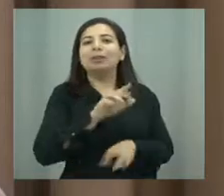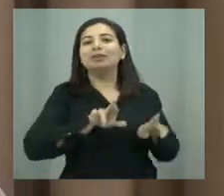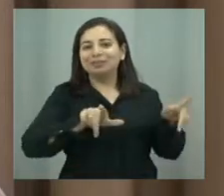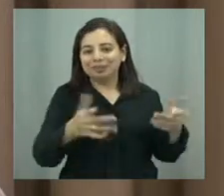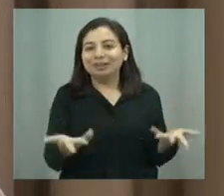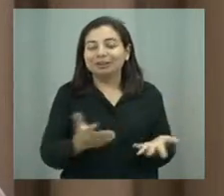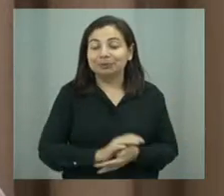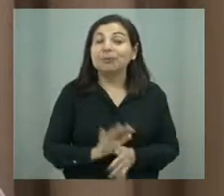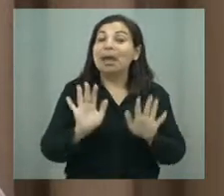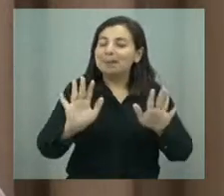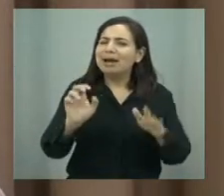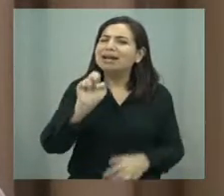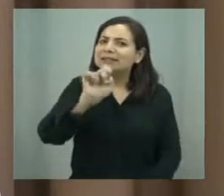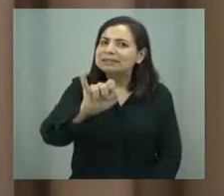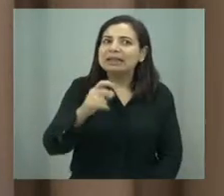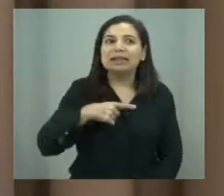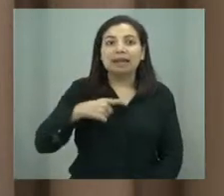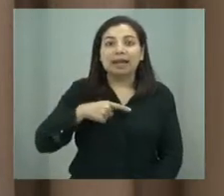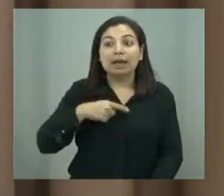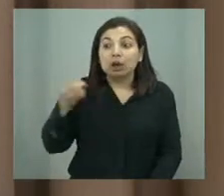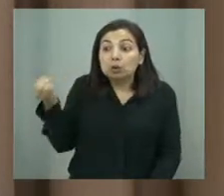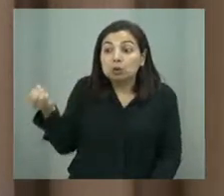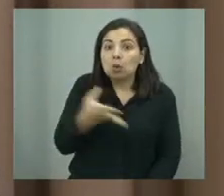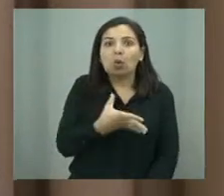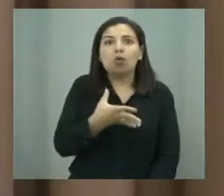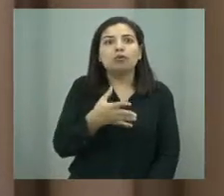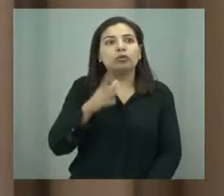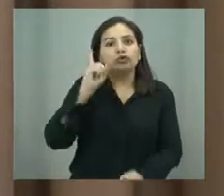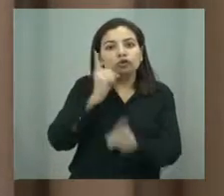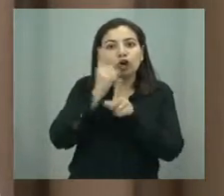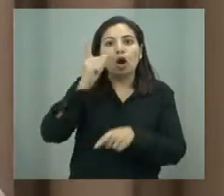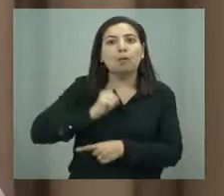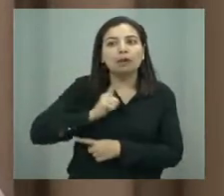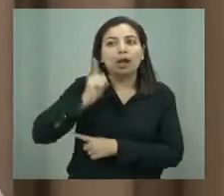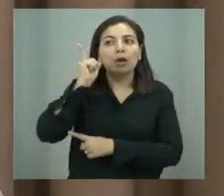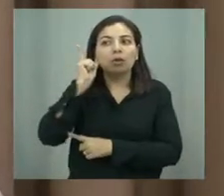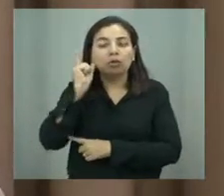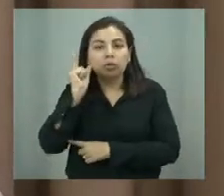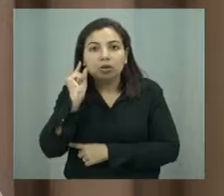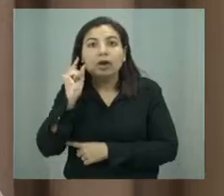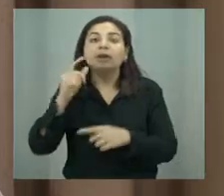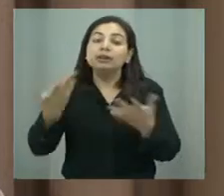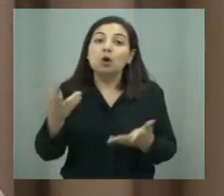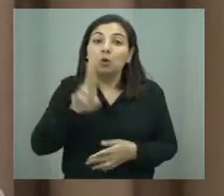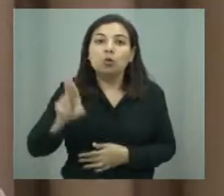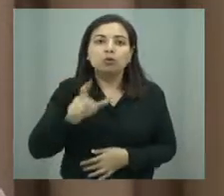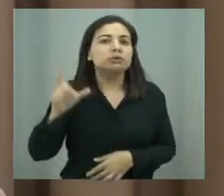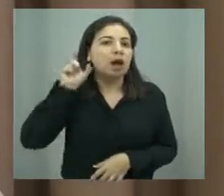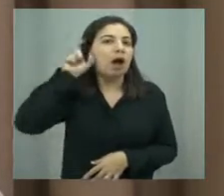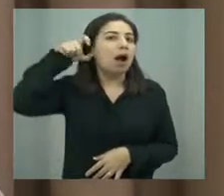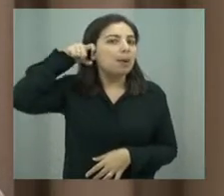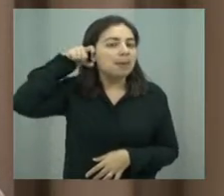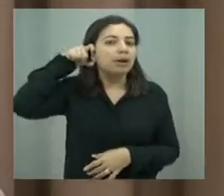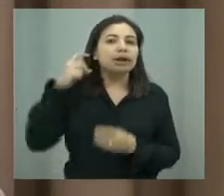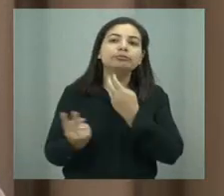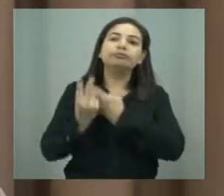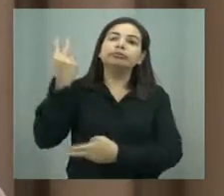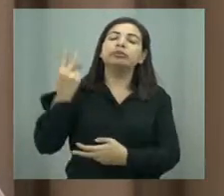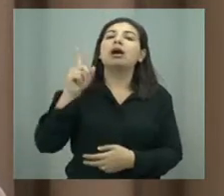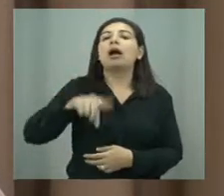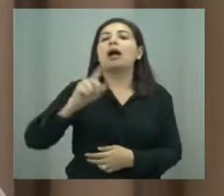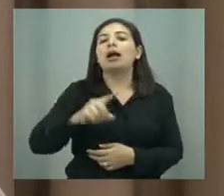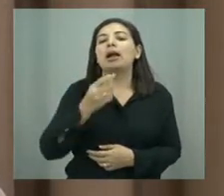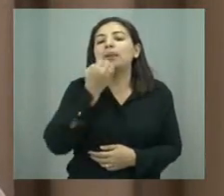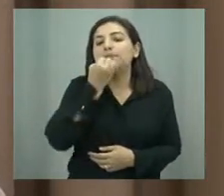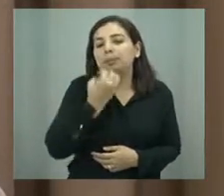precoce for o uso do aparelho auditivo, menos você perde com o tempo. Então, um aparelho auditivo usado,